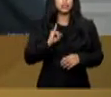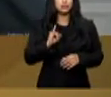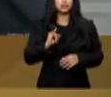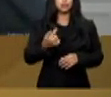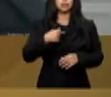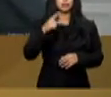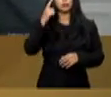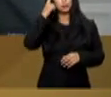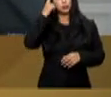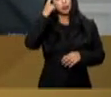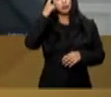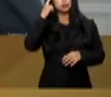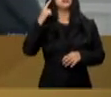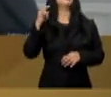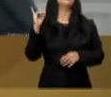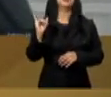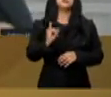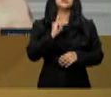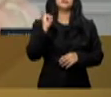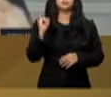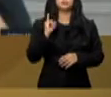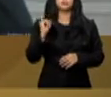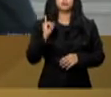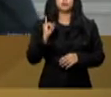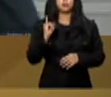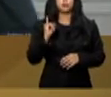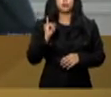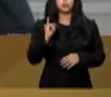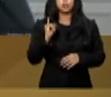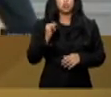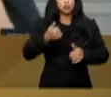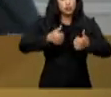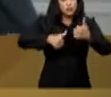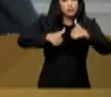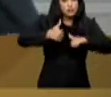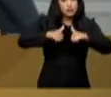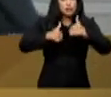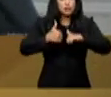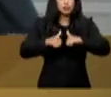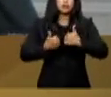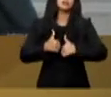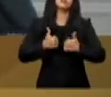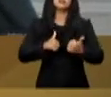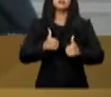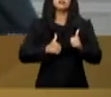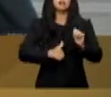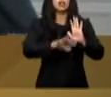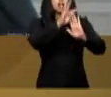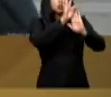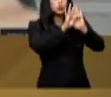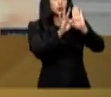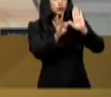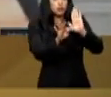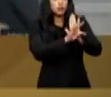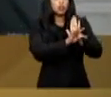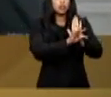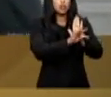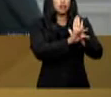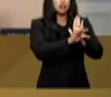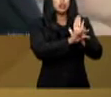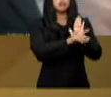ponto importantíssimo da questão, para verificar que nos termos da redação originária